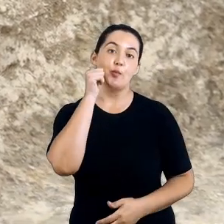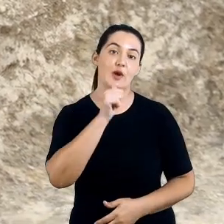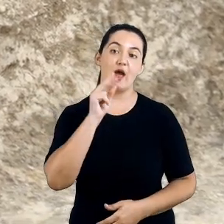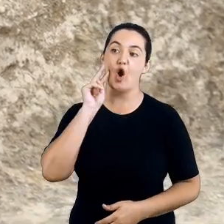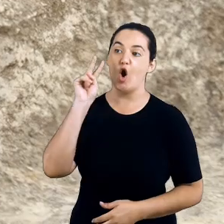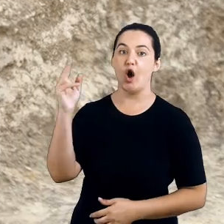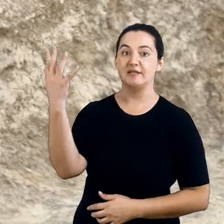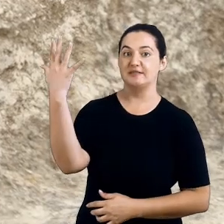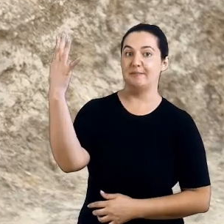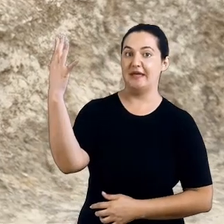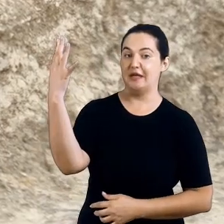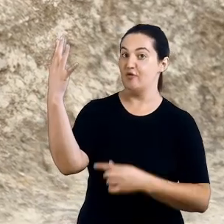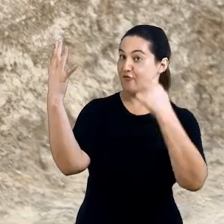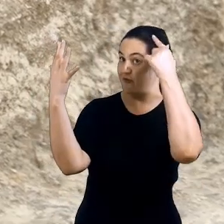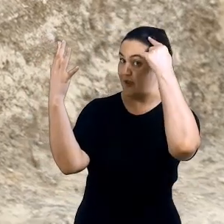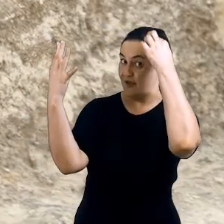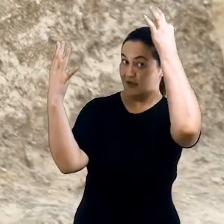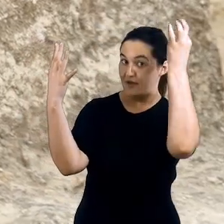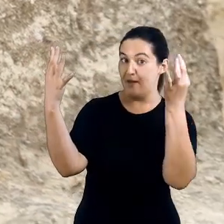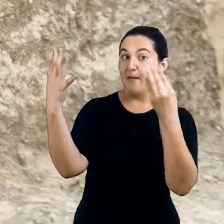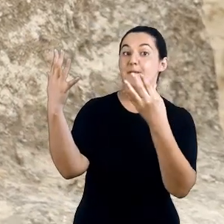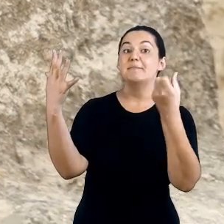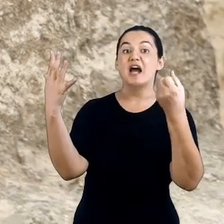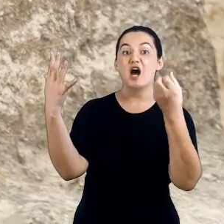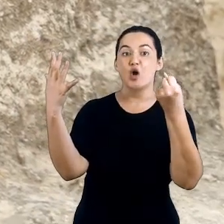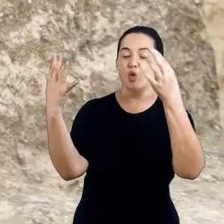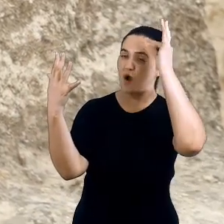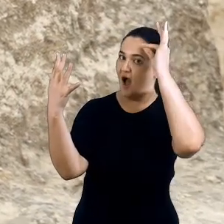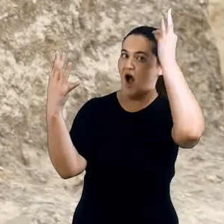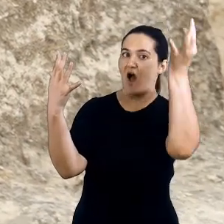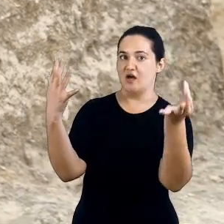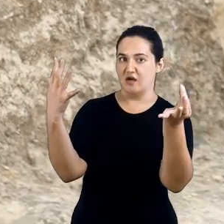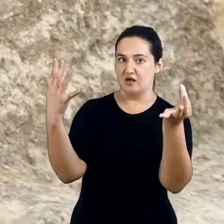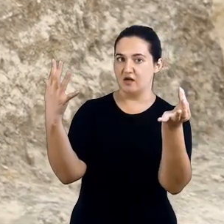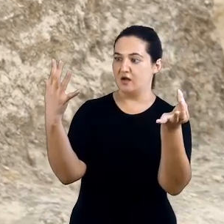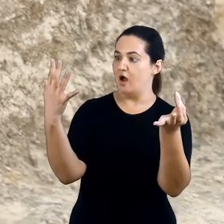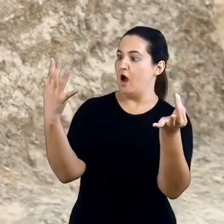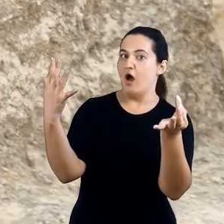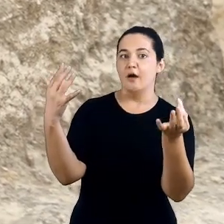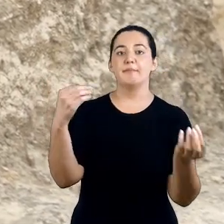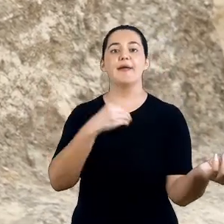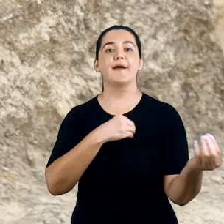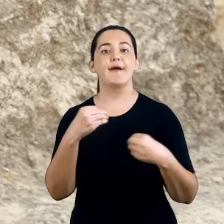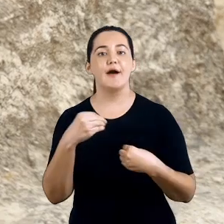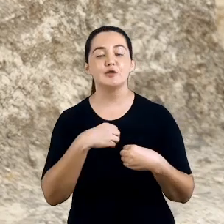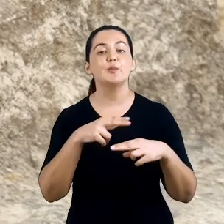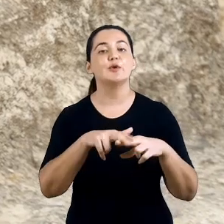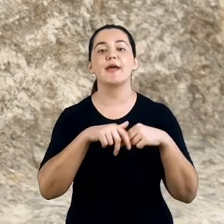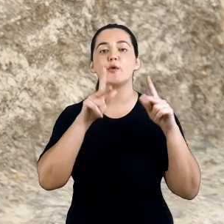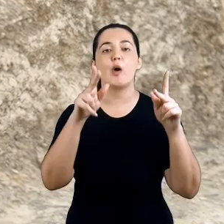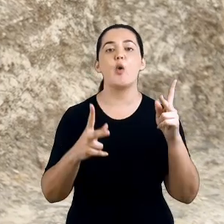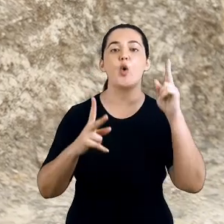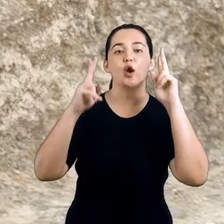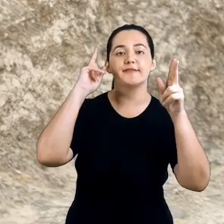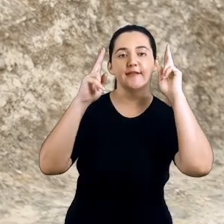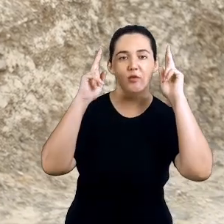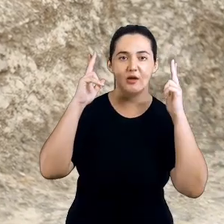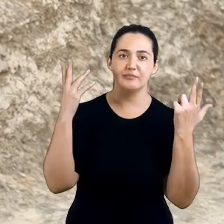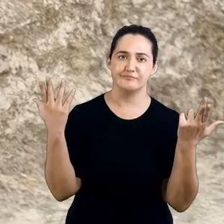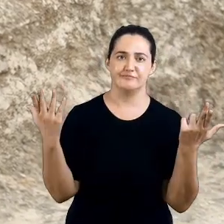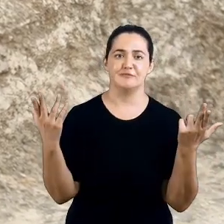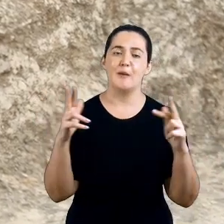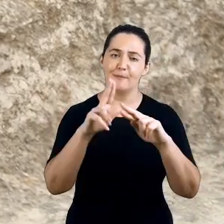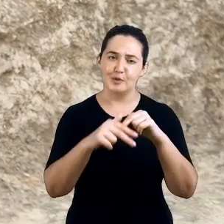olhar no espelho e vir um cabelo branco e quiser arrancar o seu cabelo, ali, aquele fio de cabelo branco, ela também estará fazendo o cabelo no